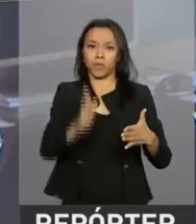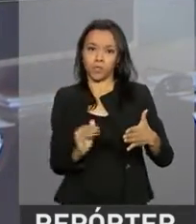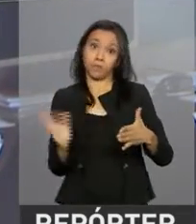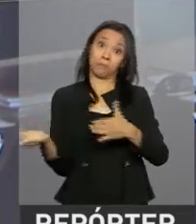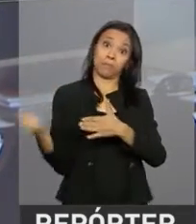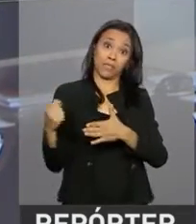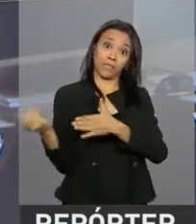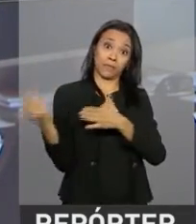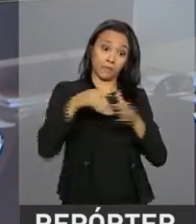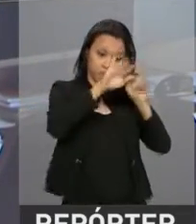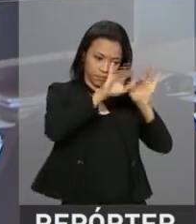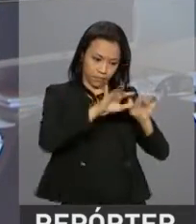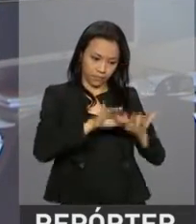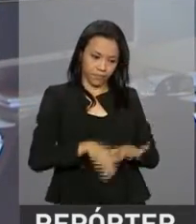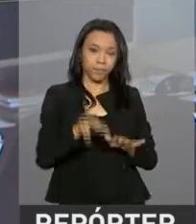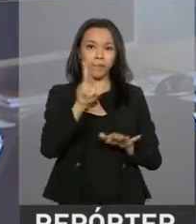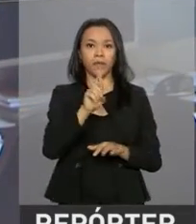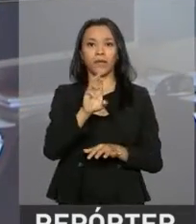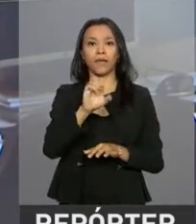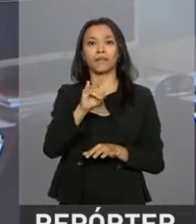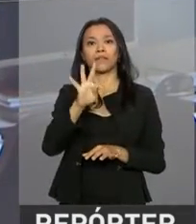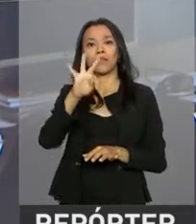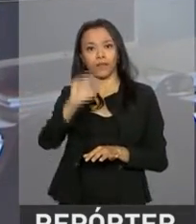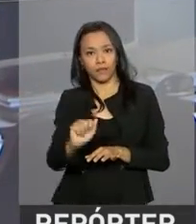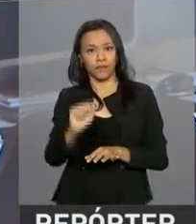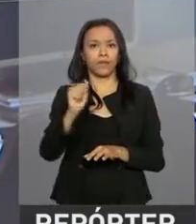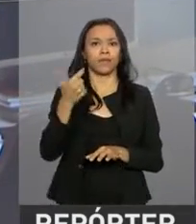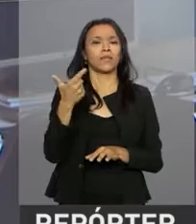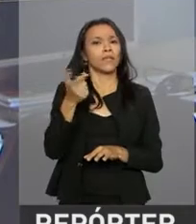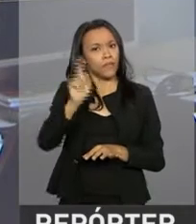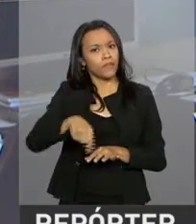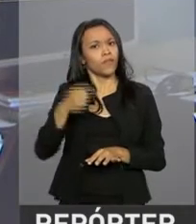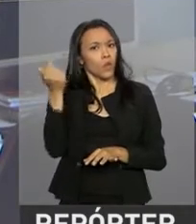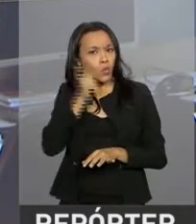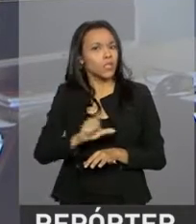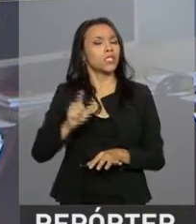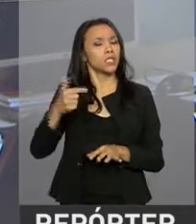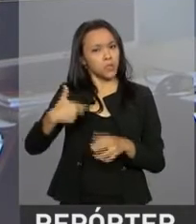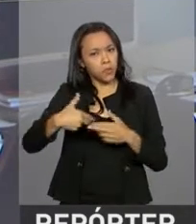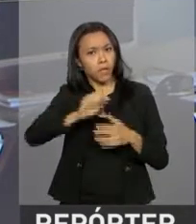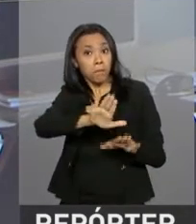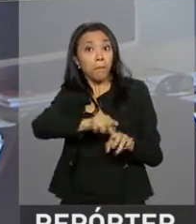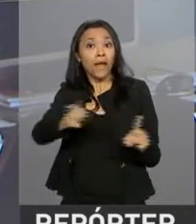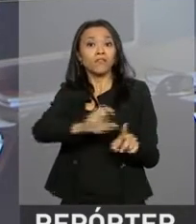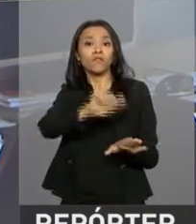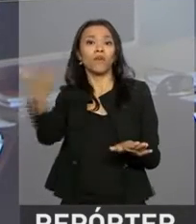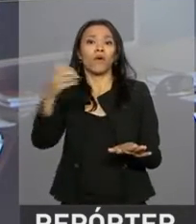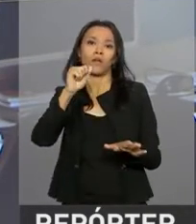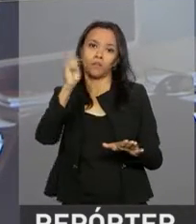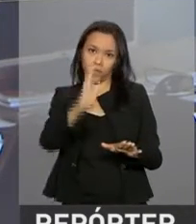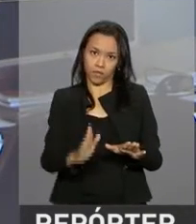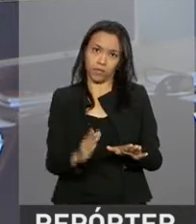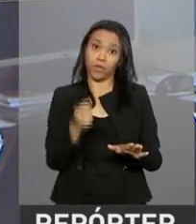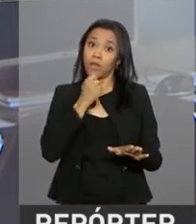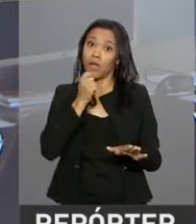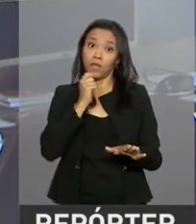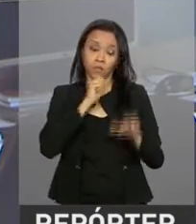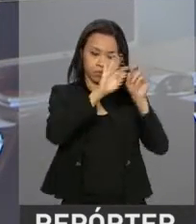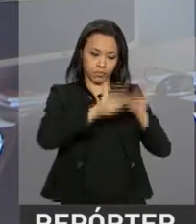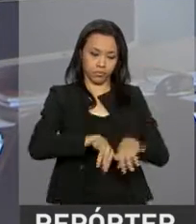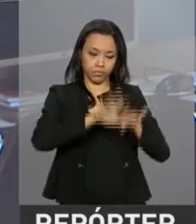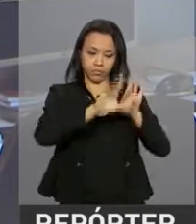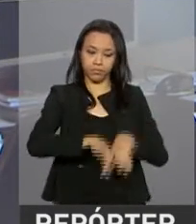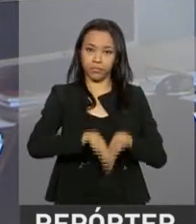janeiro, a lei permite a regularização no Brasil de bens de origem lícita que estavam fora do país, mas não haviam sido declarados